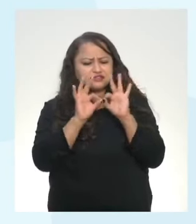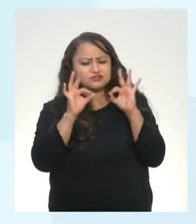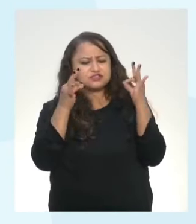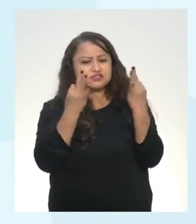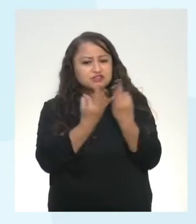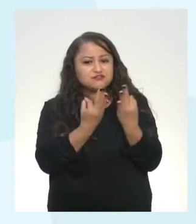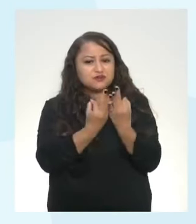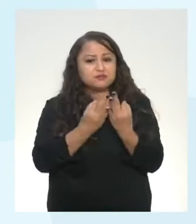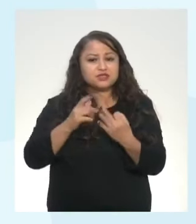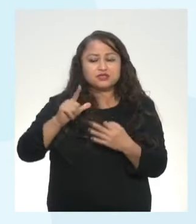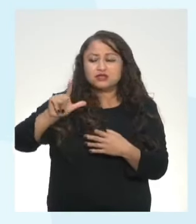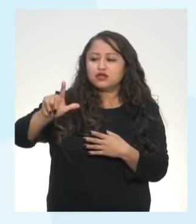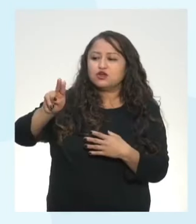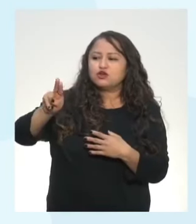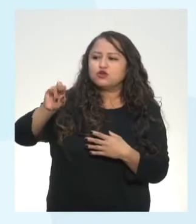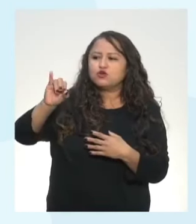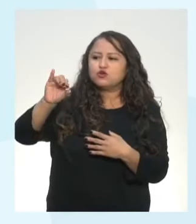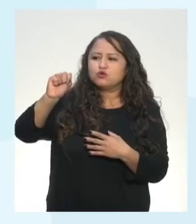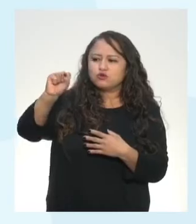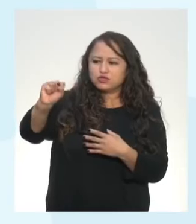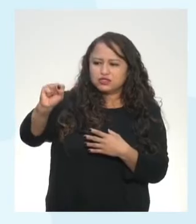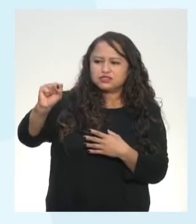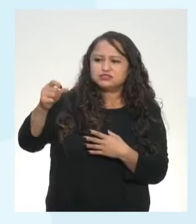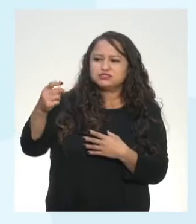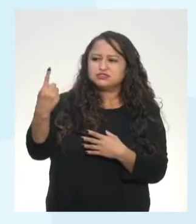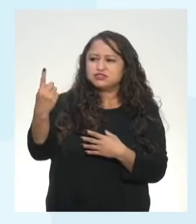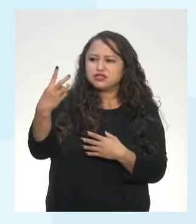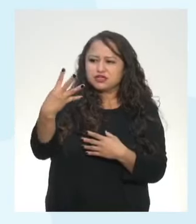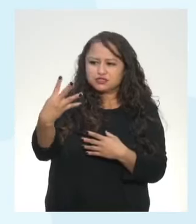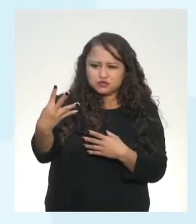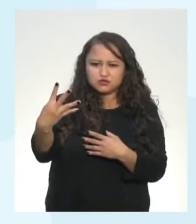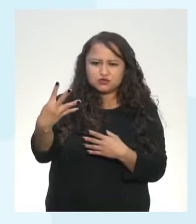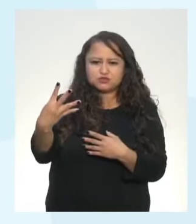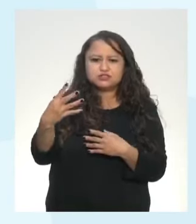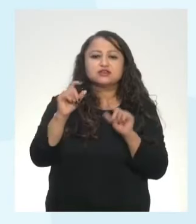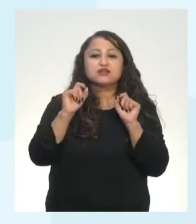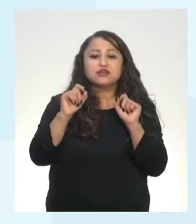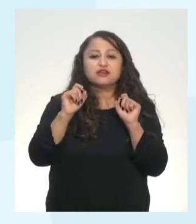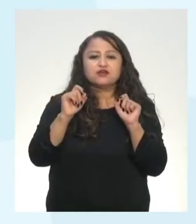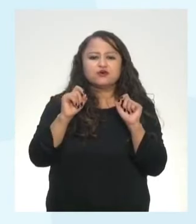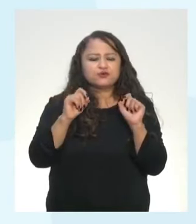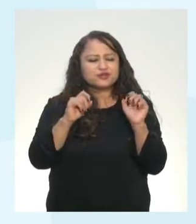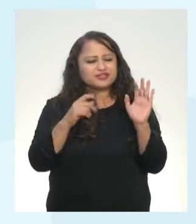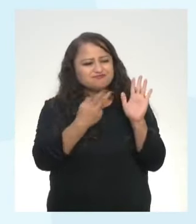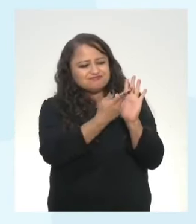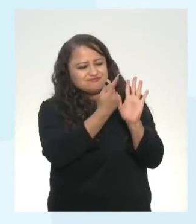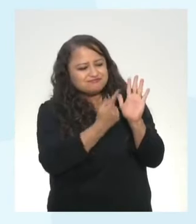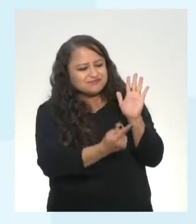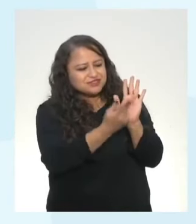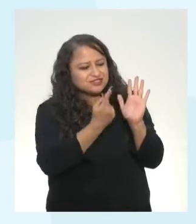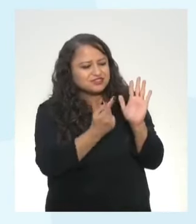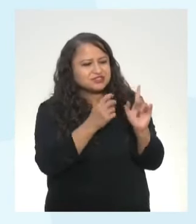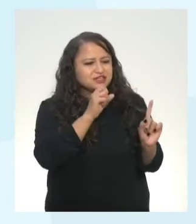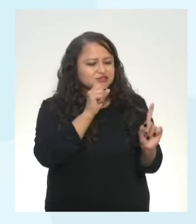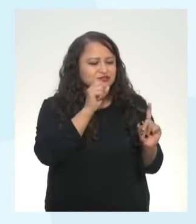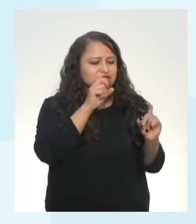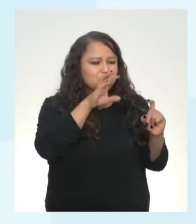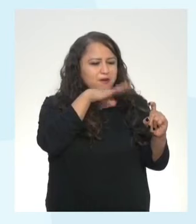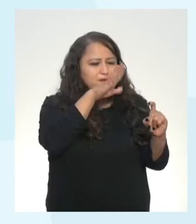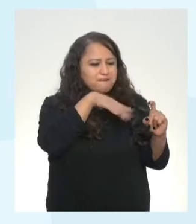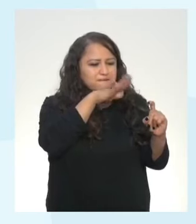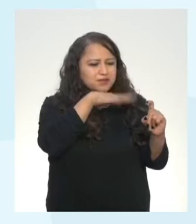Luís XIV, é uma alegoria, um retrato mitológico. Basicamente, pessoal, é assim, o rei